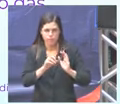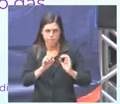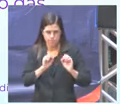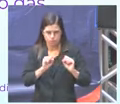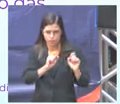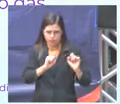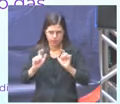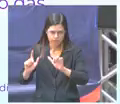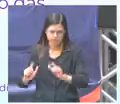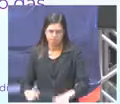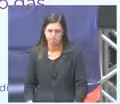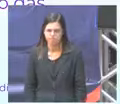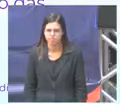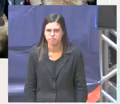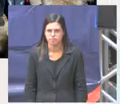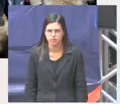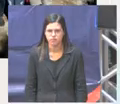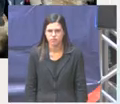favor.